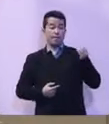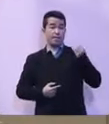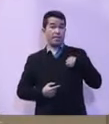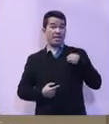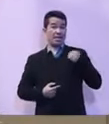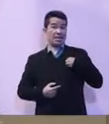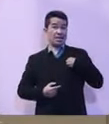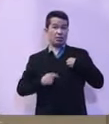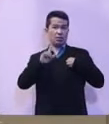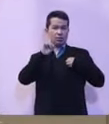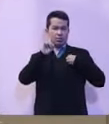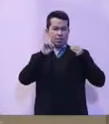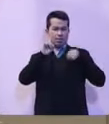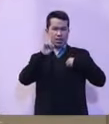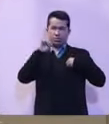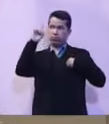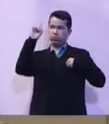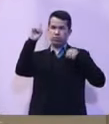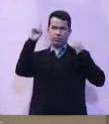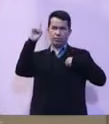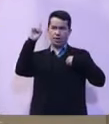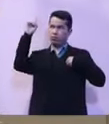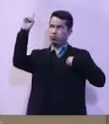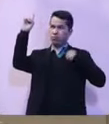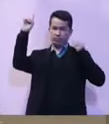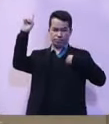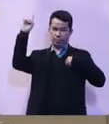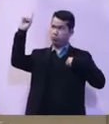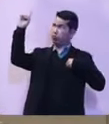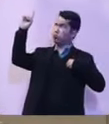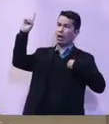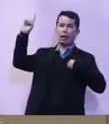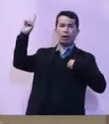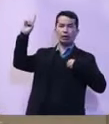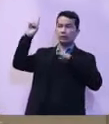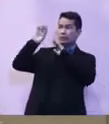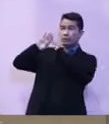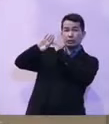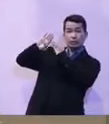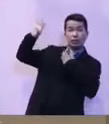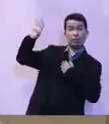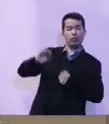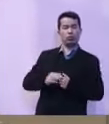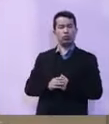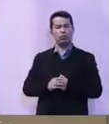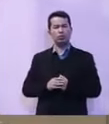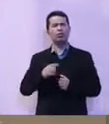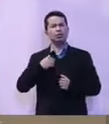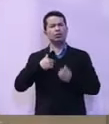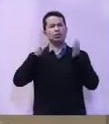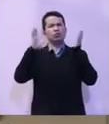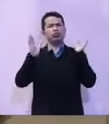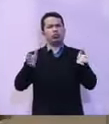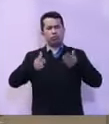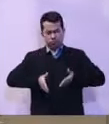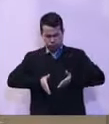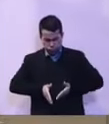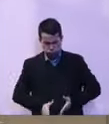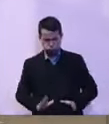desses pecados que estão em mim, fazem parte da minha natureza, que eu já nasci com